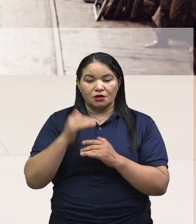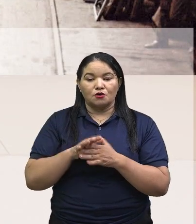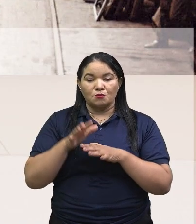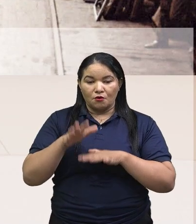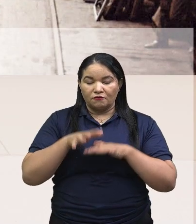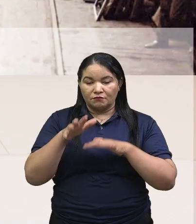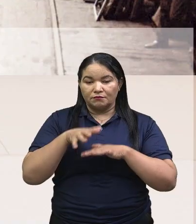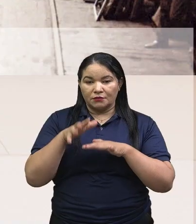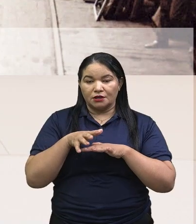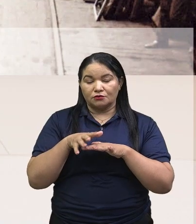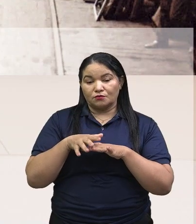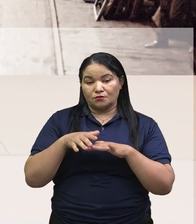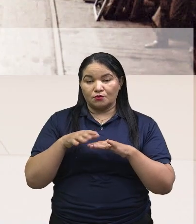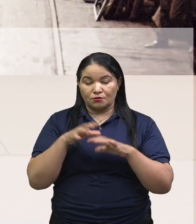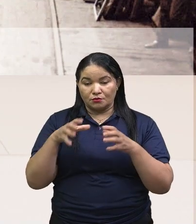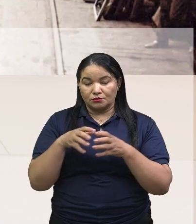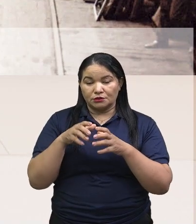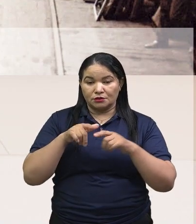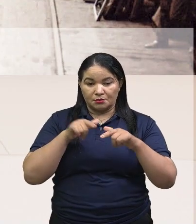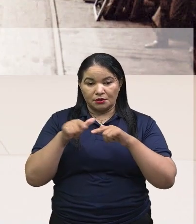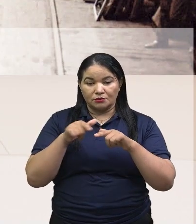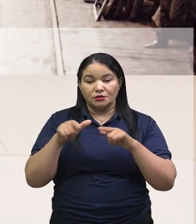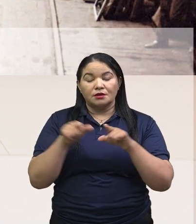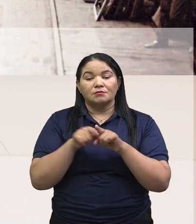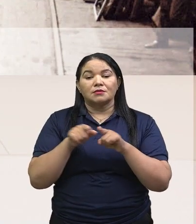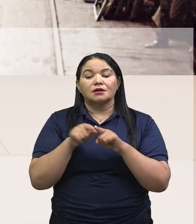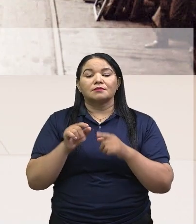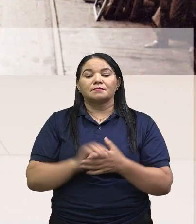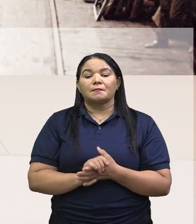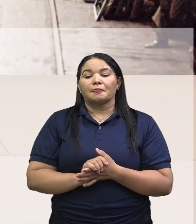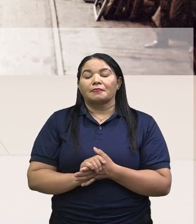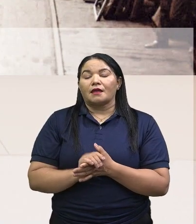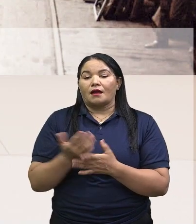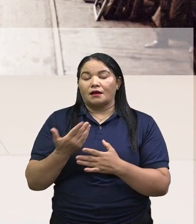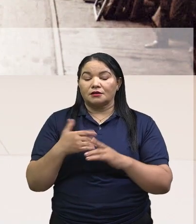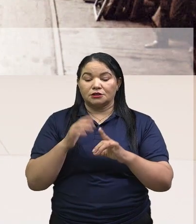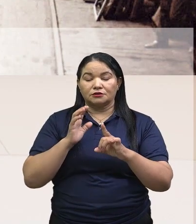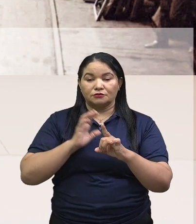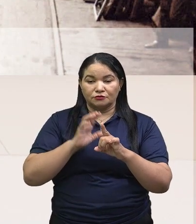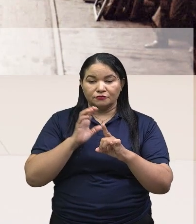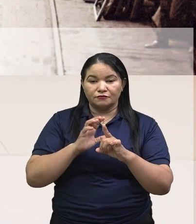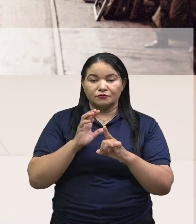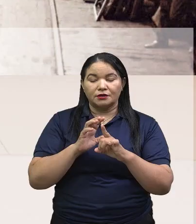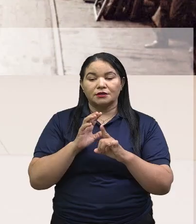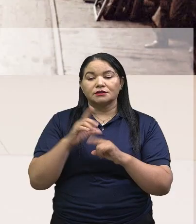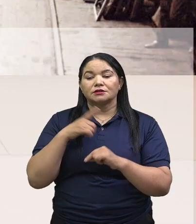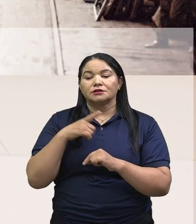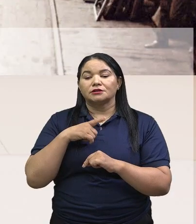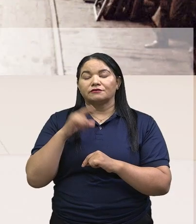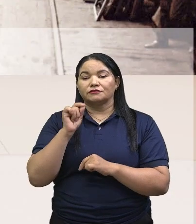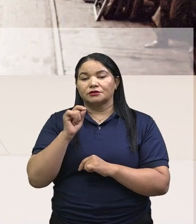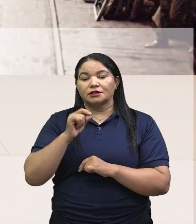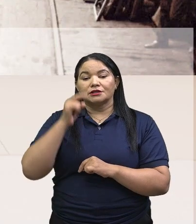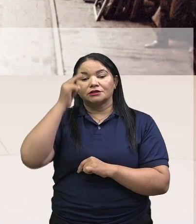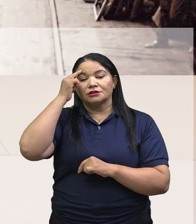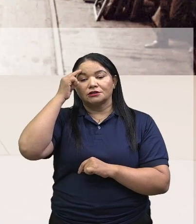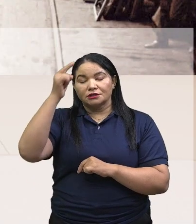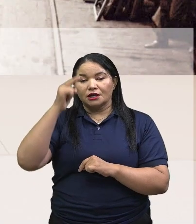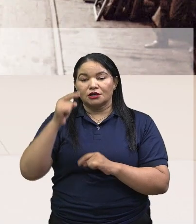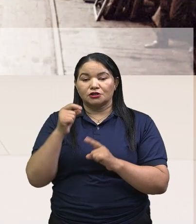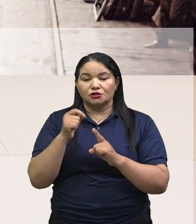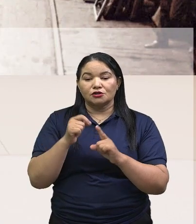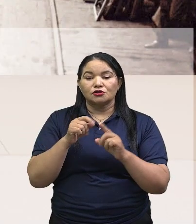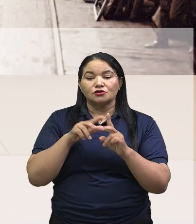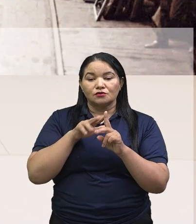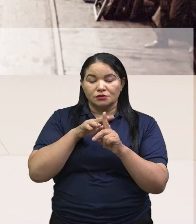operário, vale ressaltar que esse movimento ele teve influência, né, de ideias